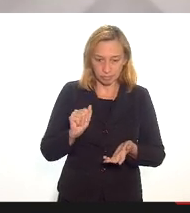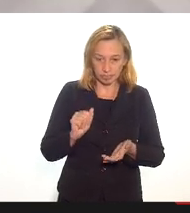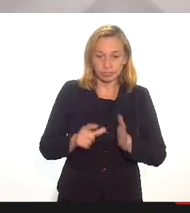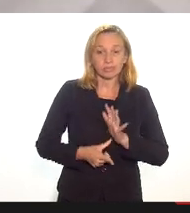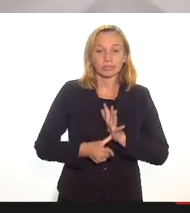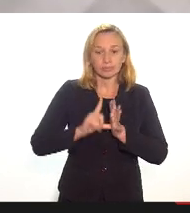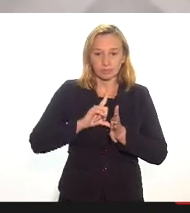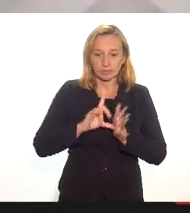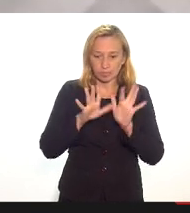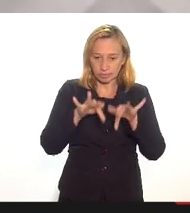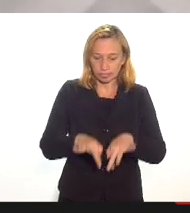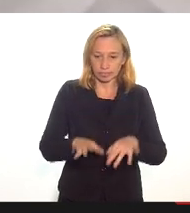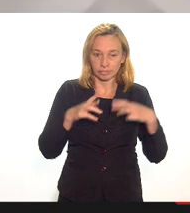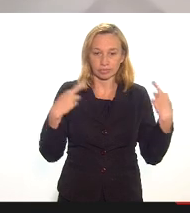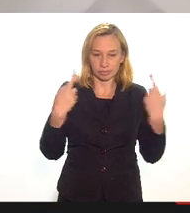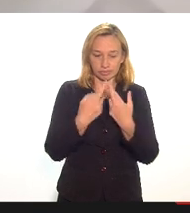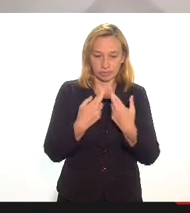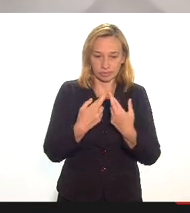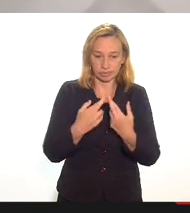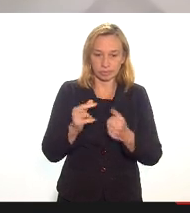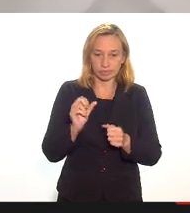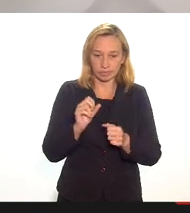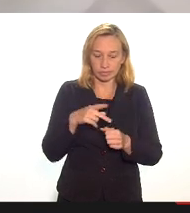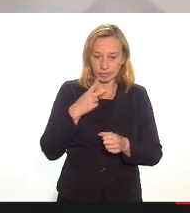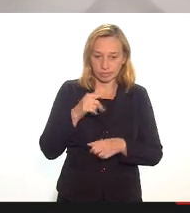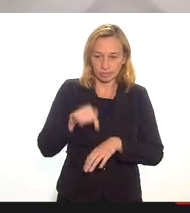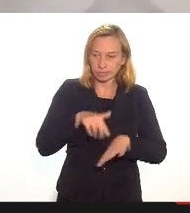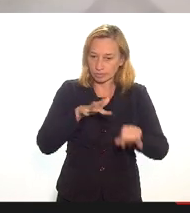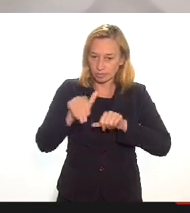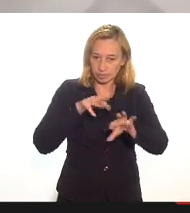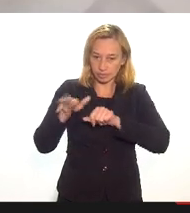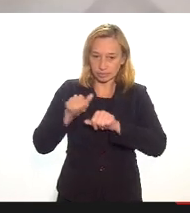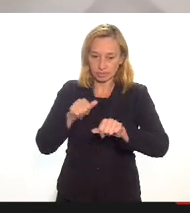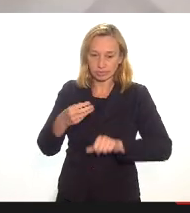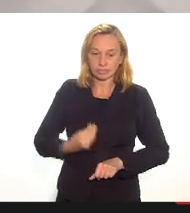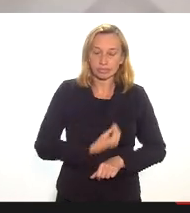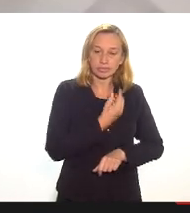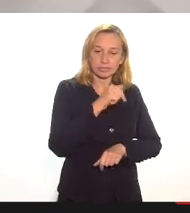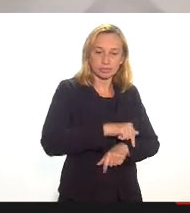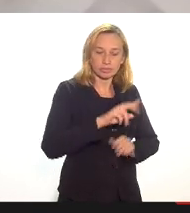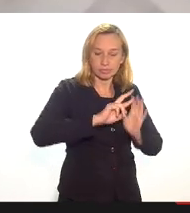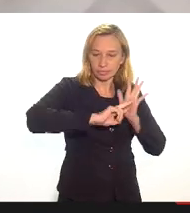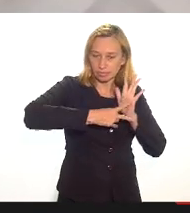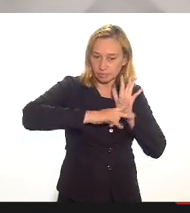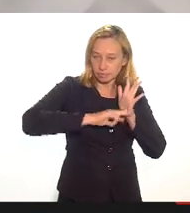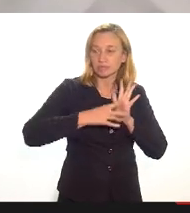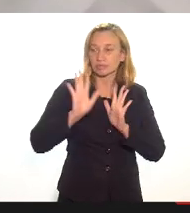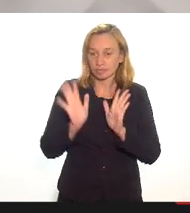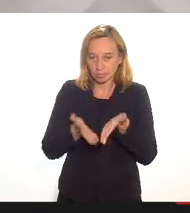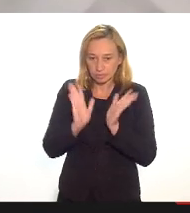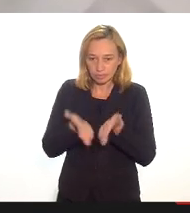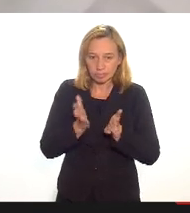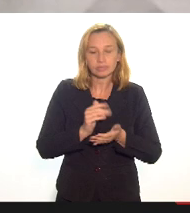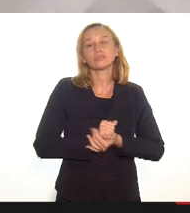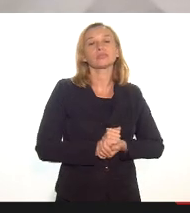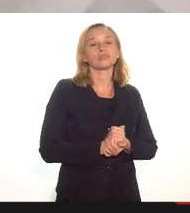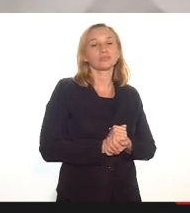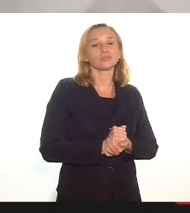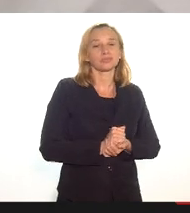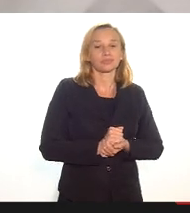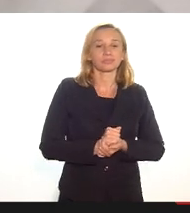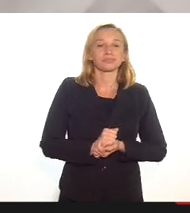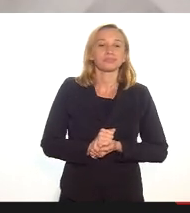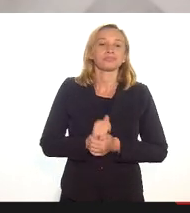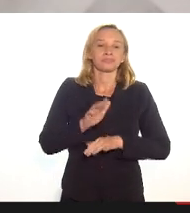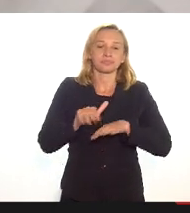de terminarmos a audiência, fizemos aqui uma convocação, estavam presentes os sindicatos, já nomeados por Vossa Excelência, fizemos